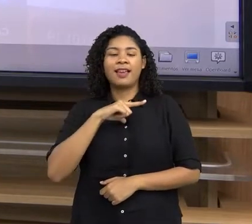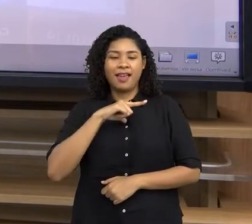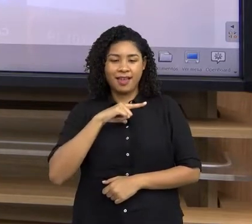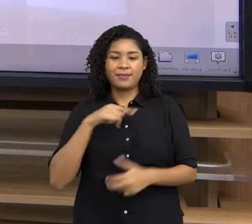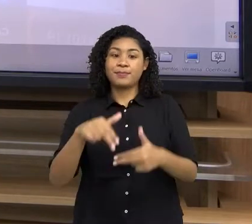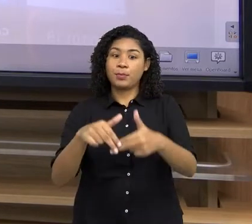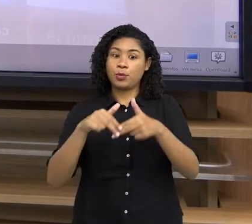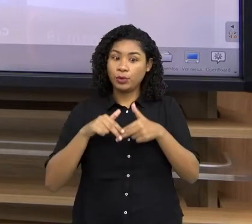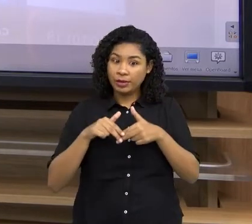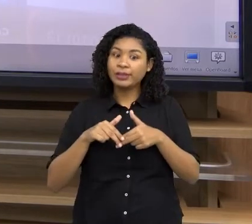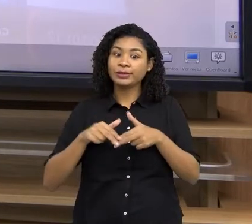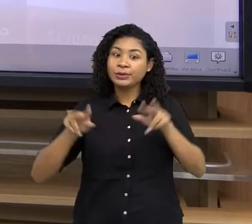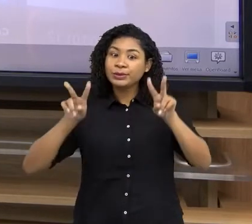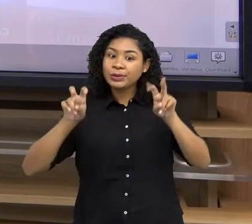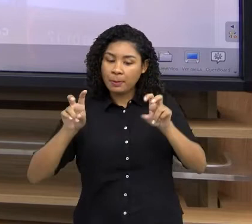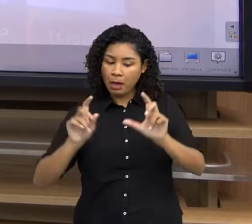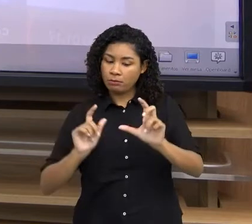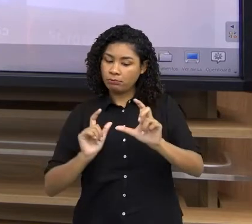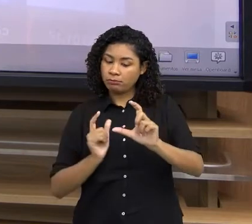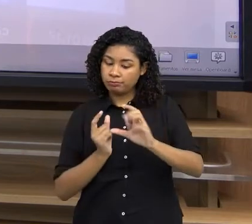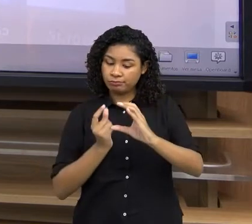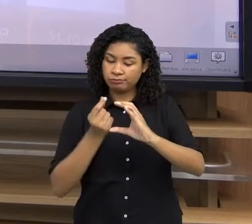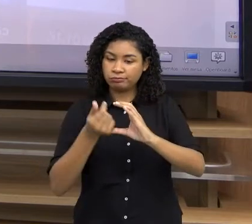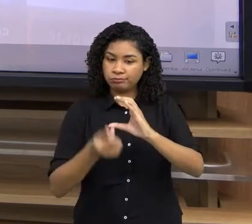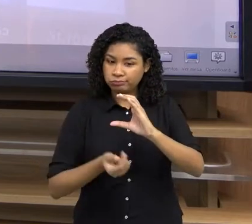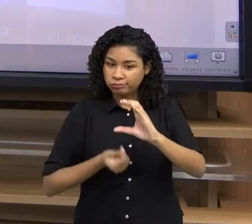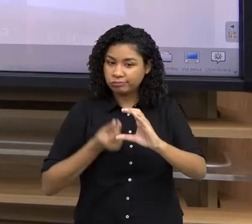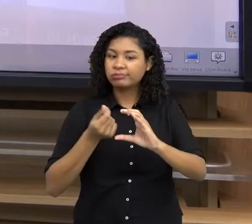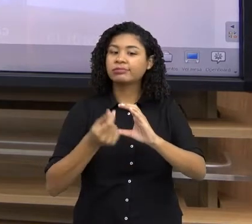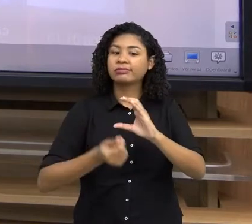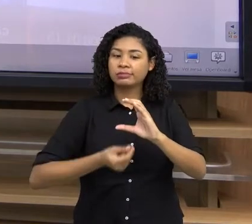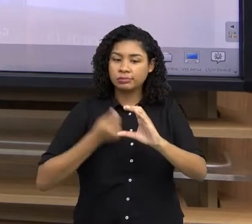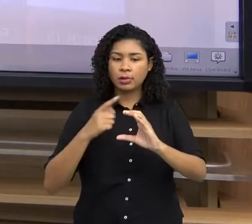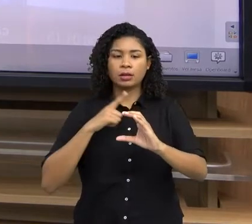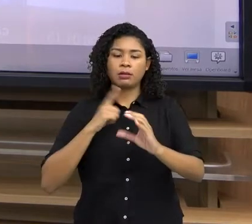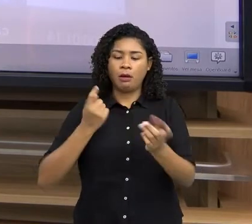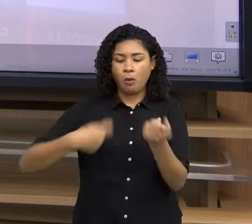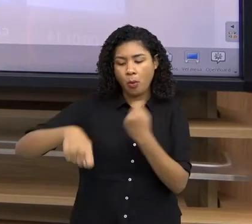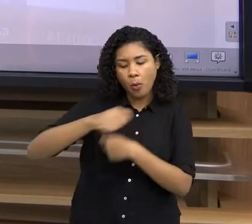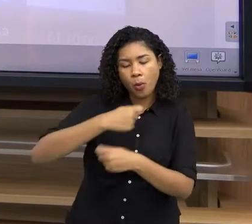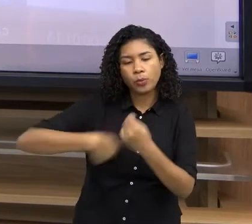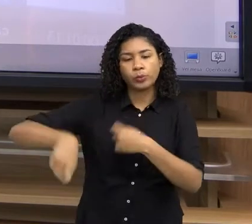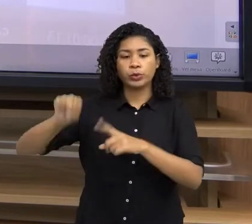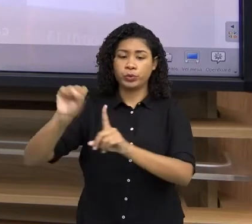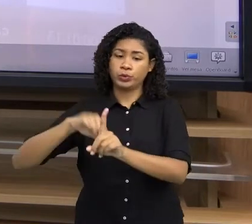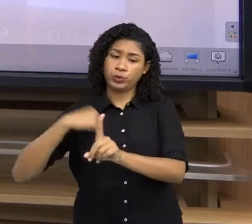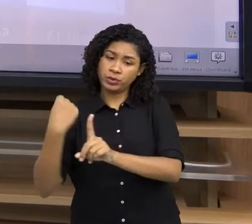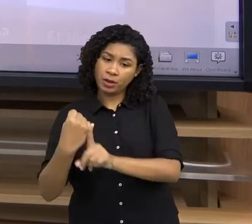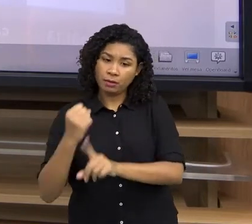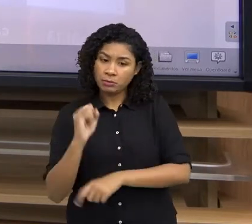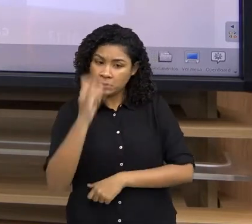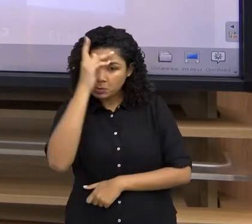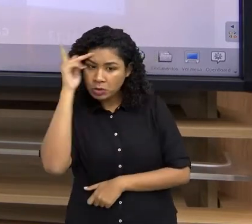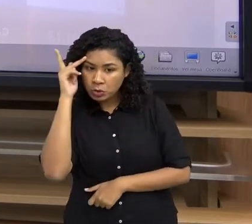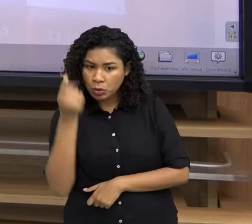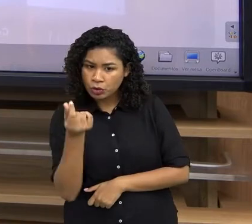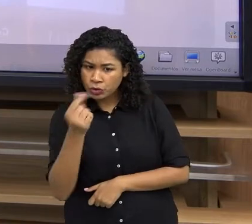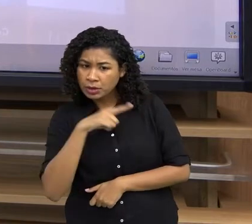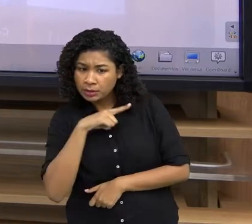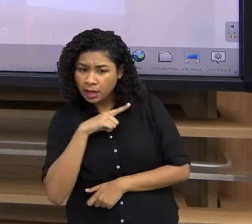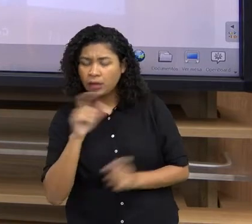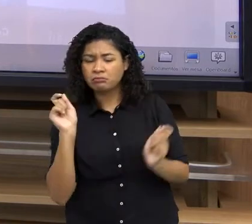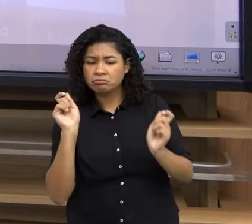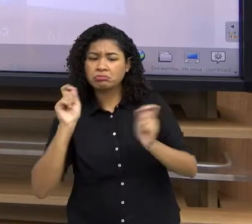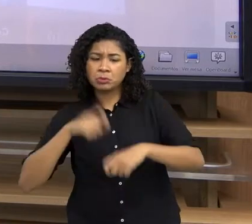de capitalismo, do sistema capitalista econômico e social, onde só quem tem dinheiro consegue ter